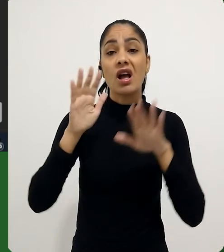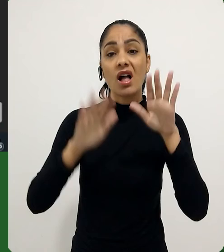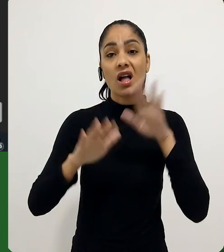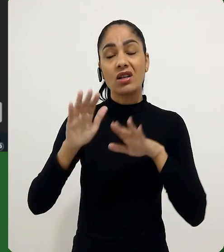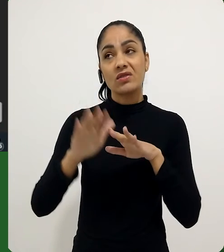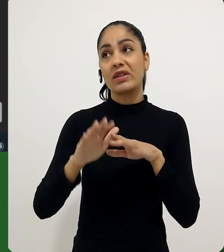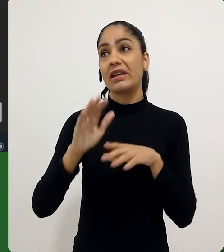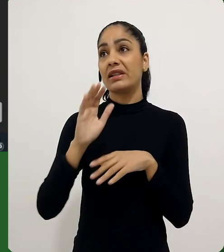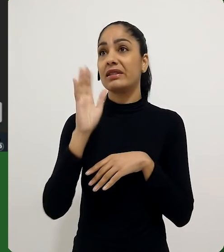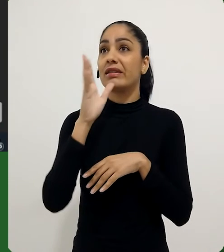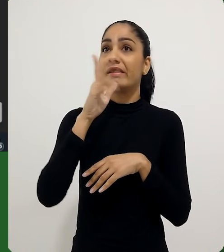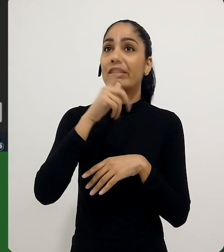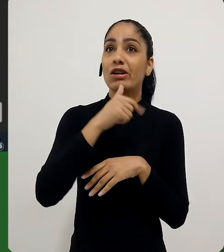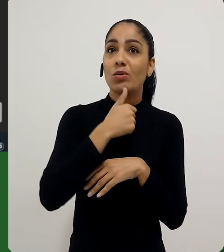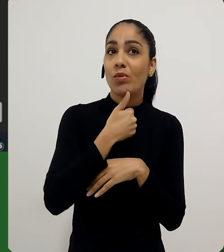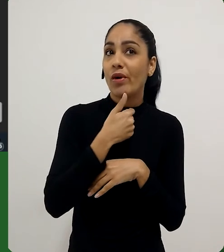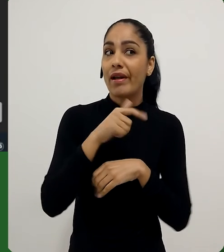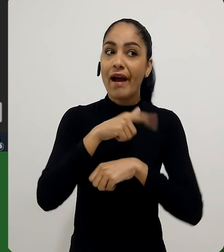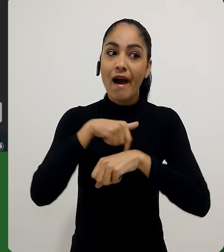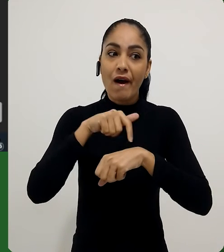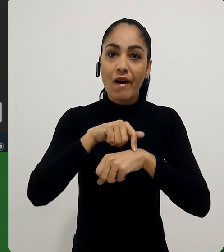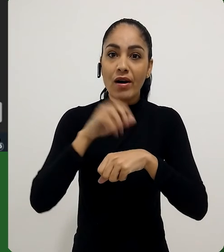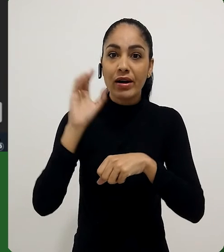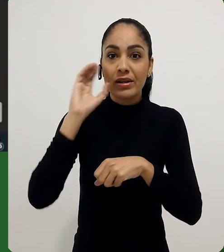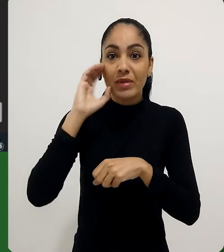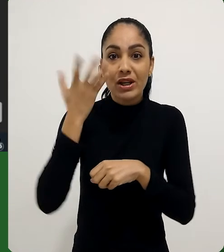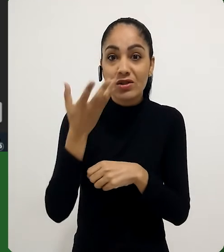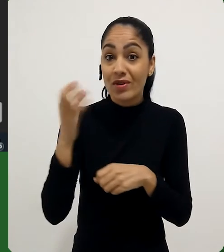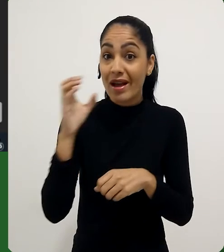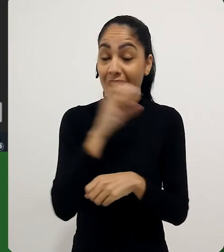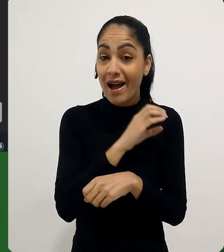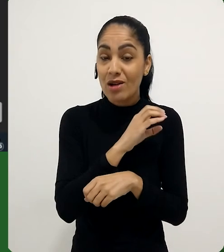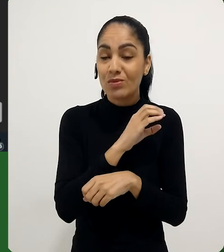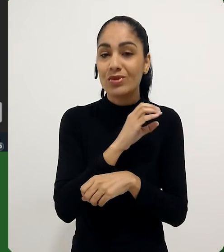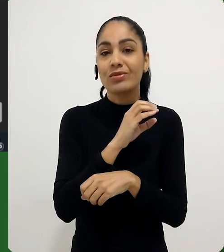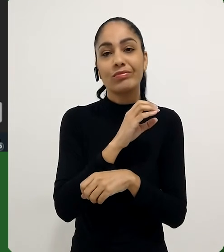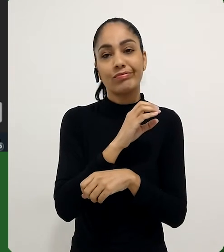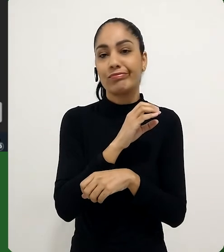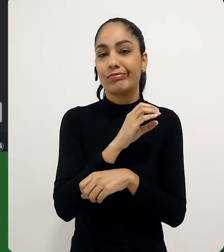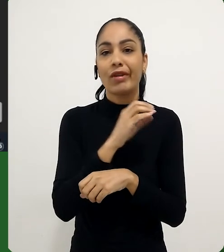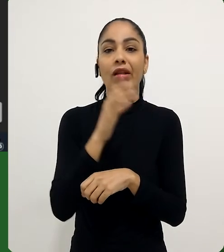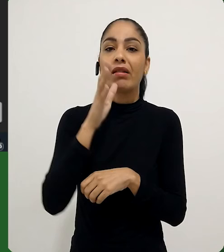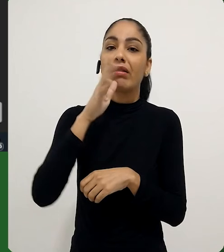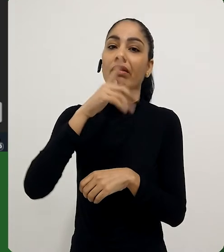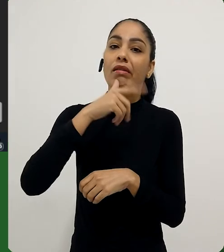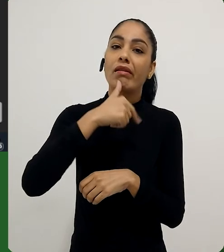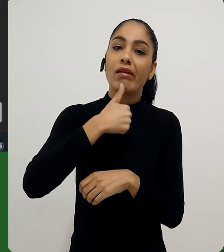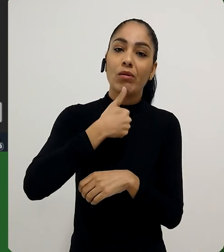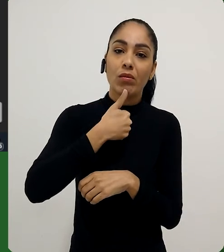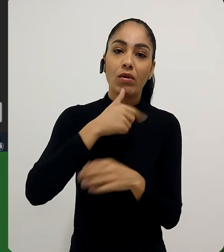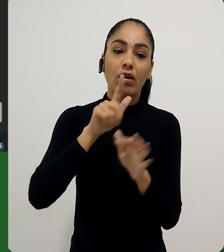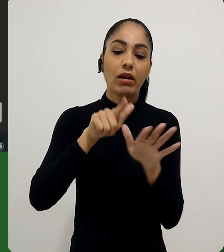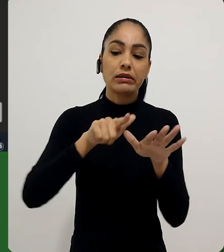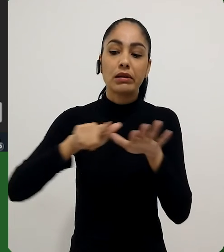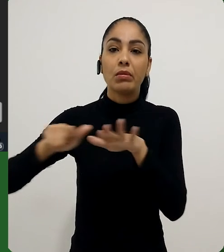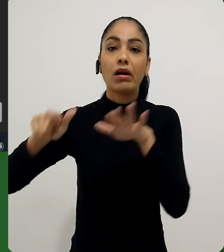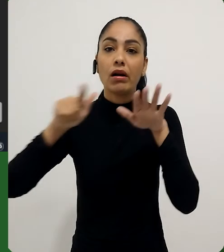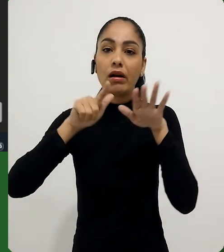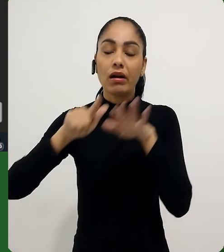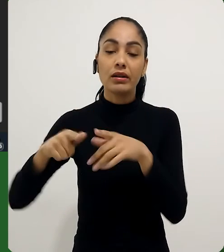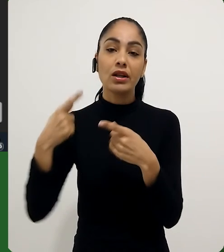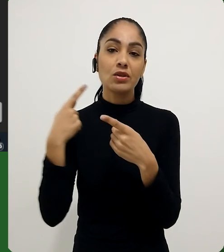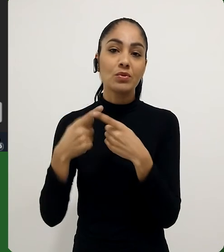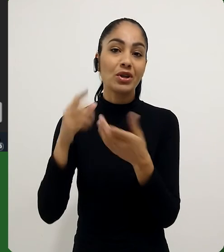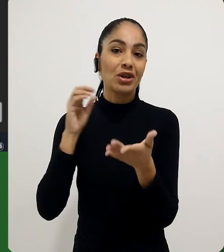que levaria algumas horas para se resolver pode se levar dias até semanas, pela falta de